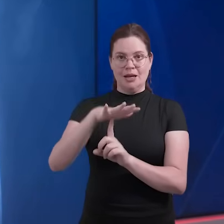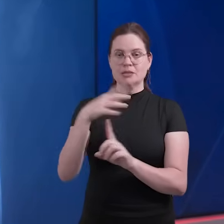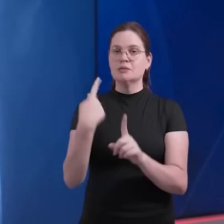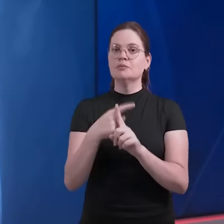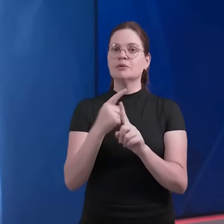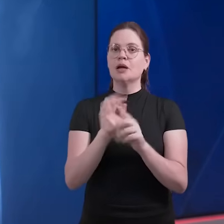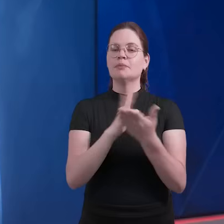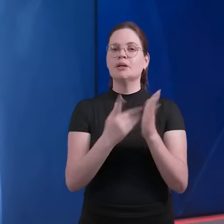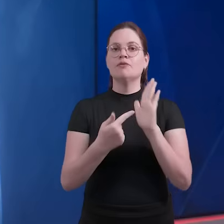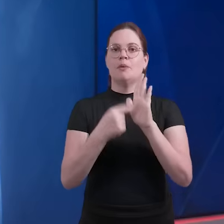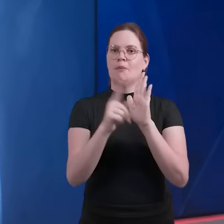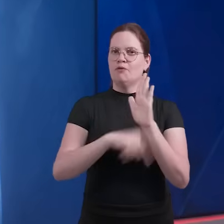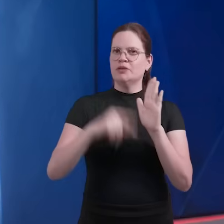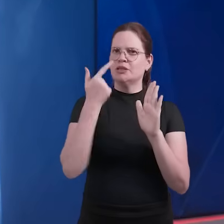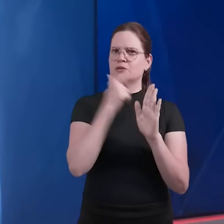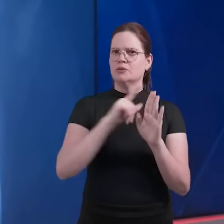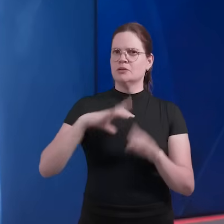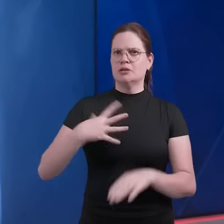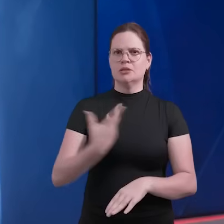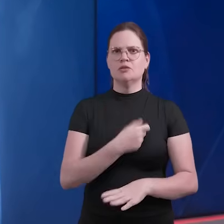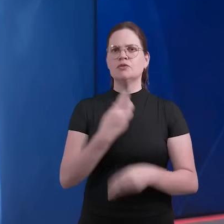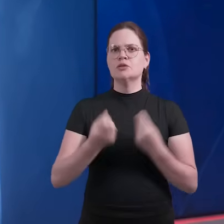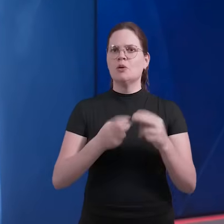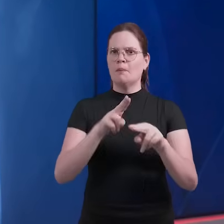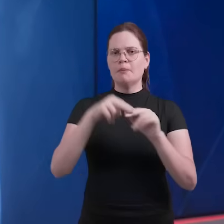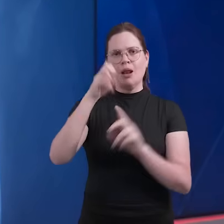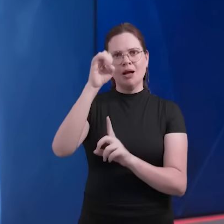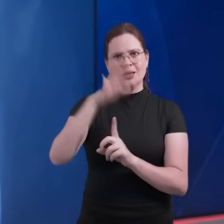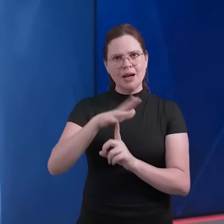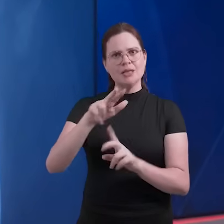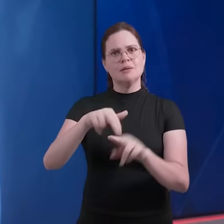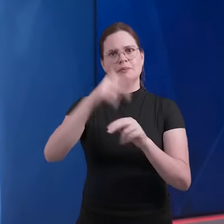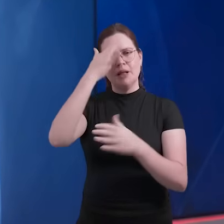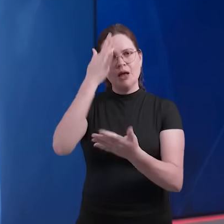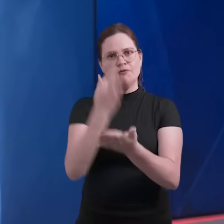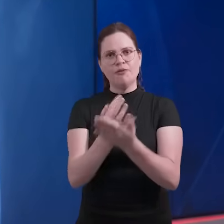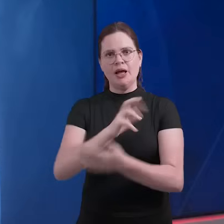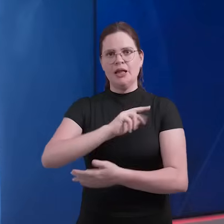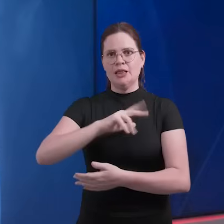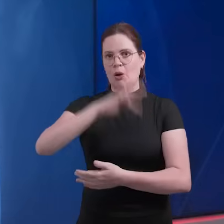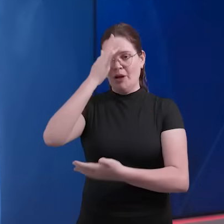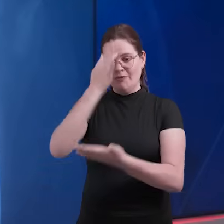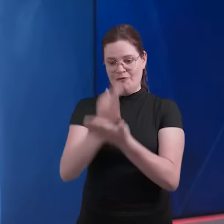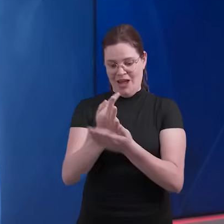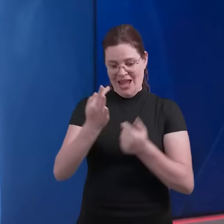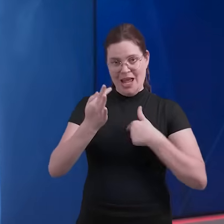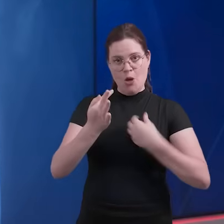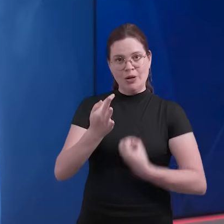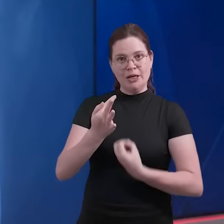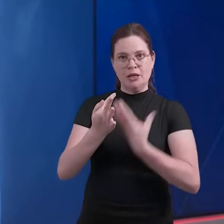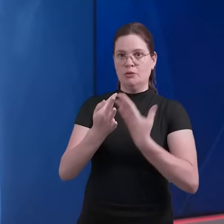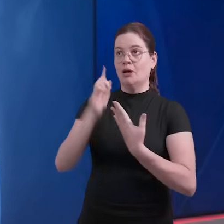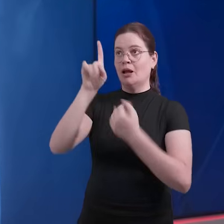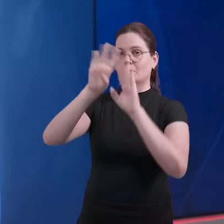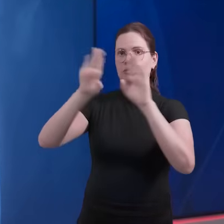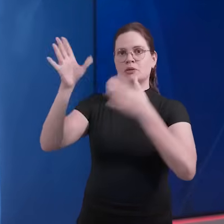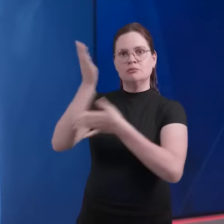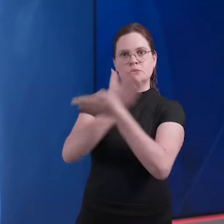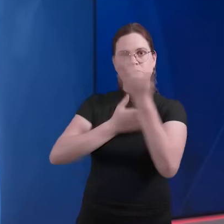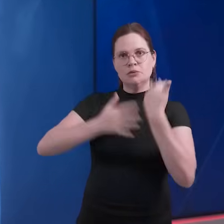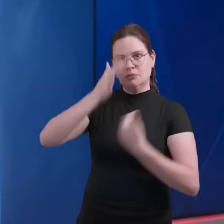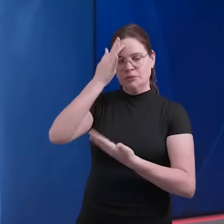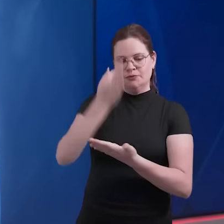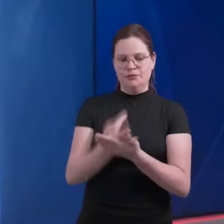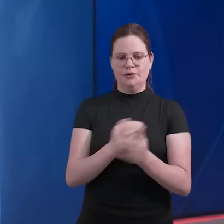Deus diz assim: pela graça sois salvos por meio da fé. E isso não vem de vós, é dom de Deus. Carta aos Efésios, capítulo 2, versículo